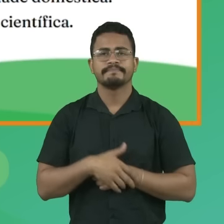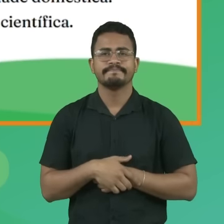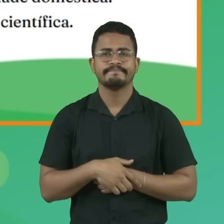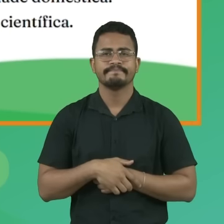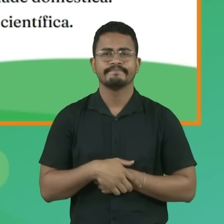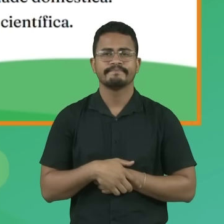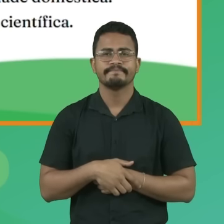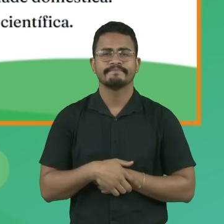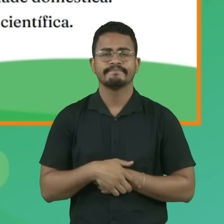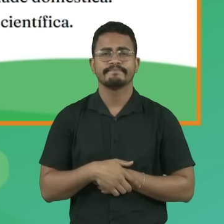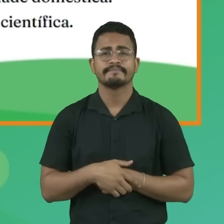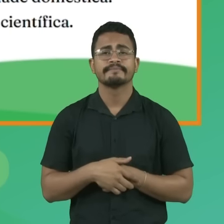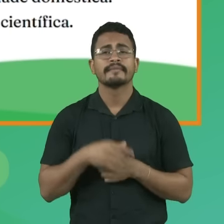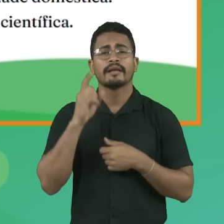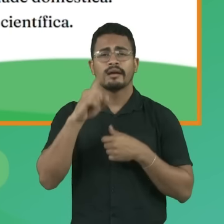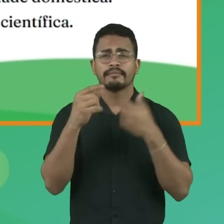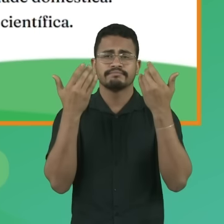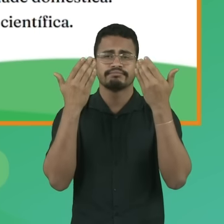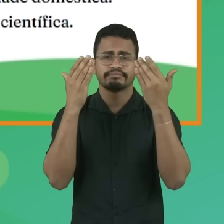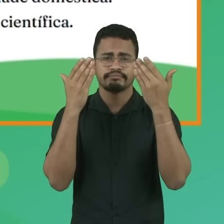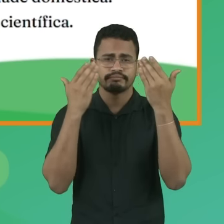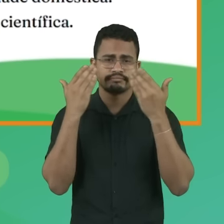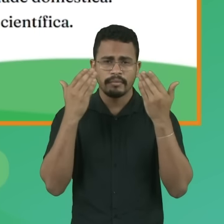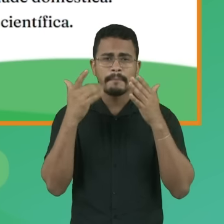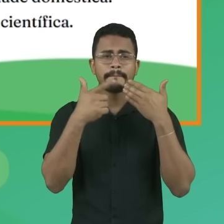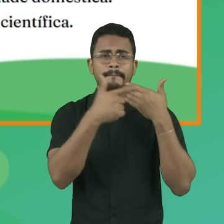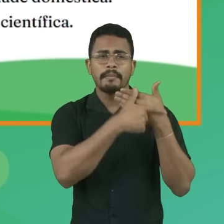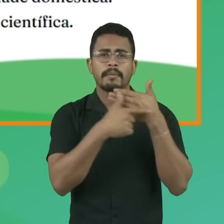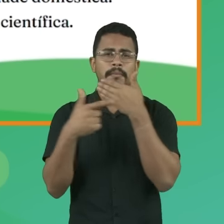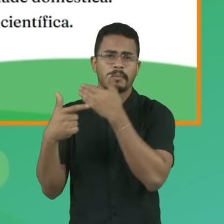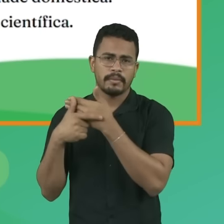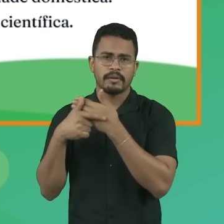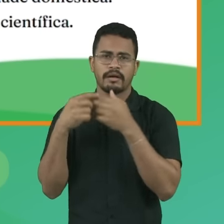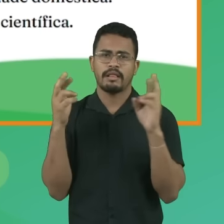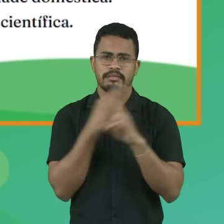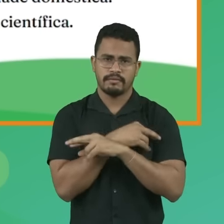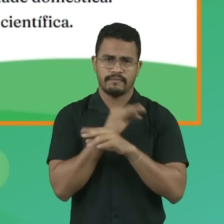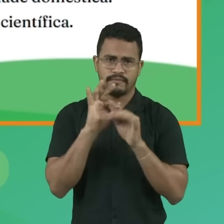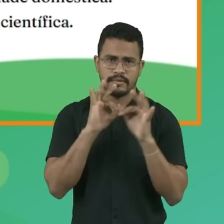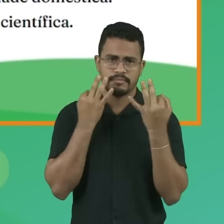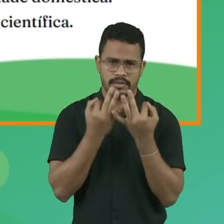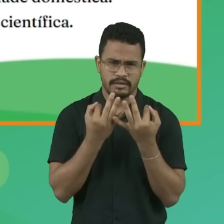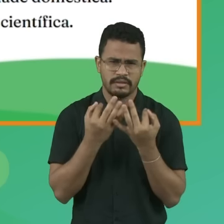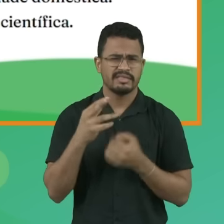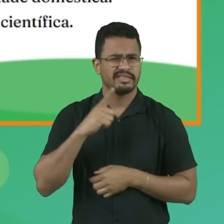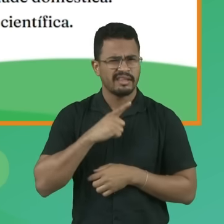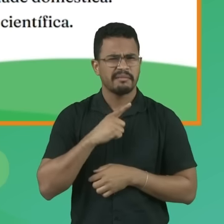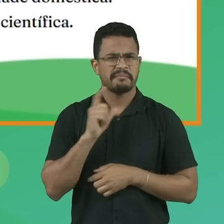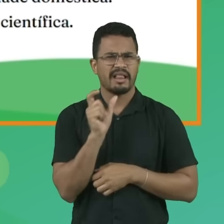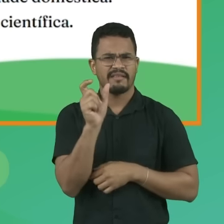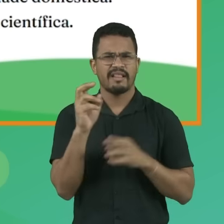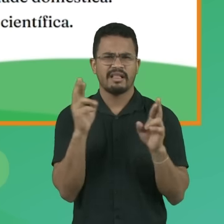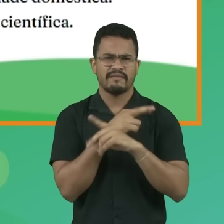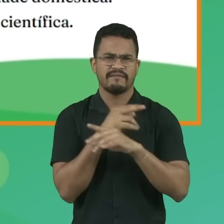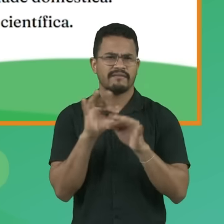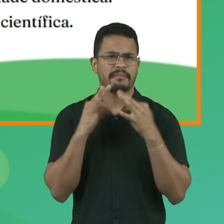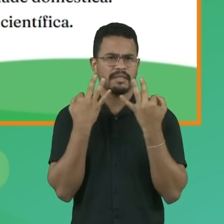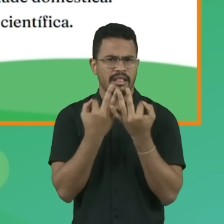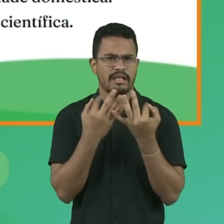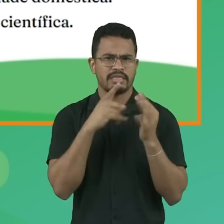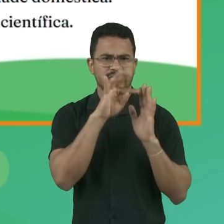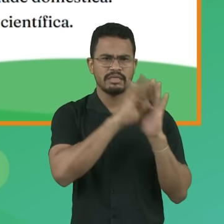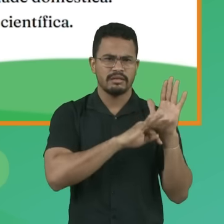aí tem equiparação de papéis nas relações familiares. A gente encontra essa palavra, relações familiares, nos dois